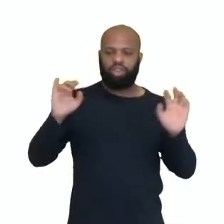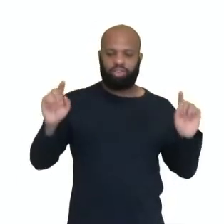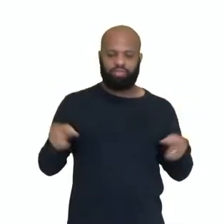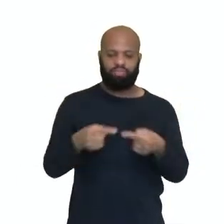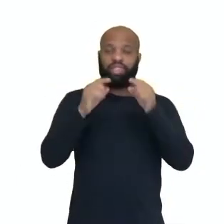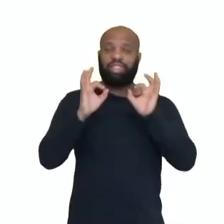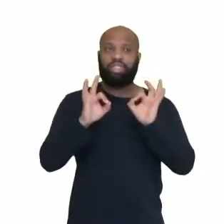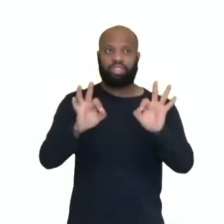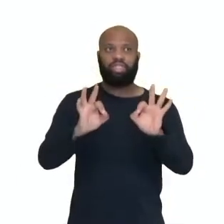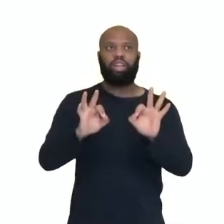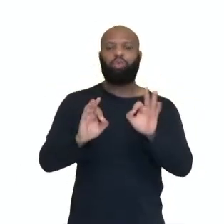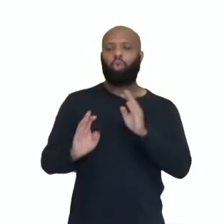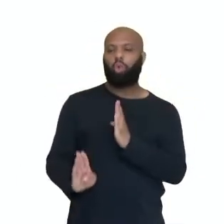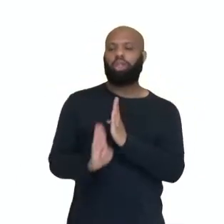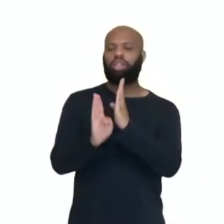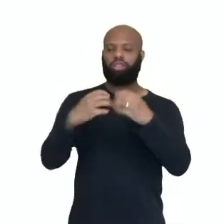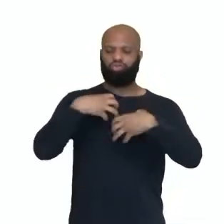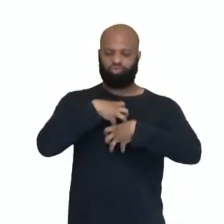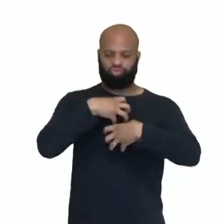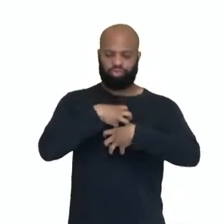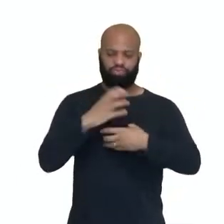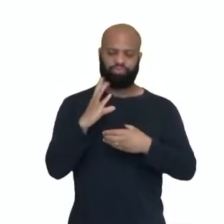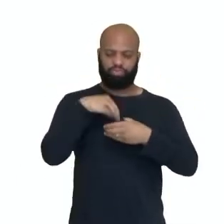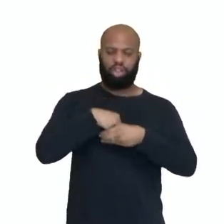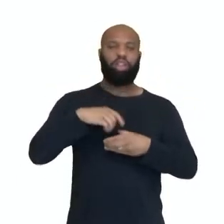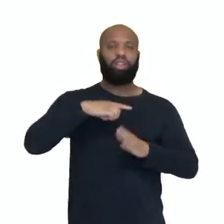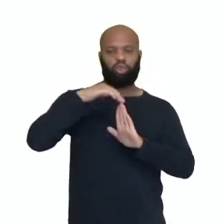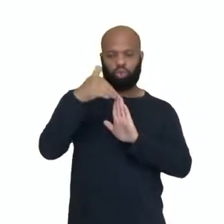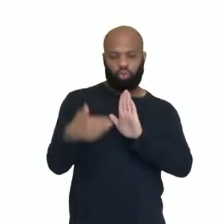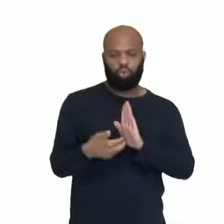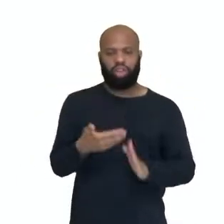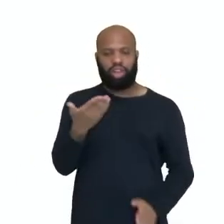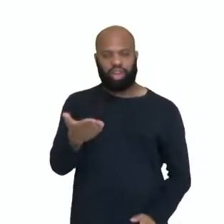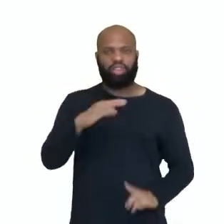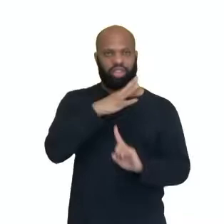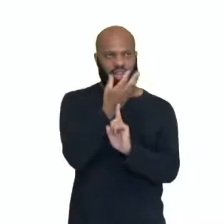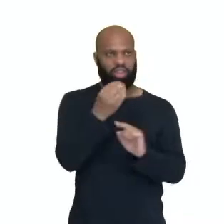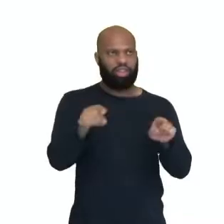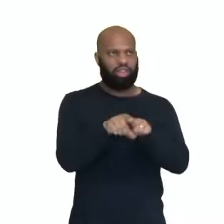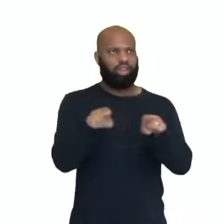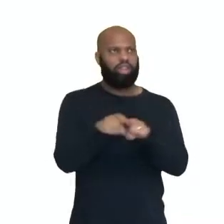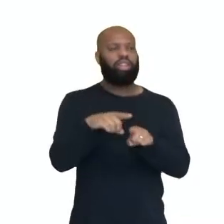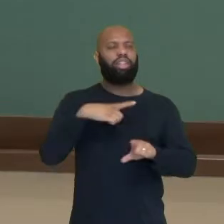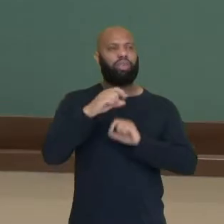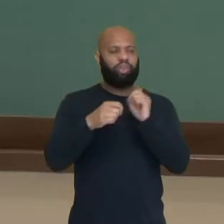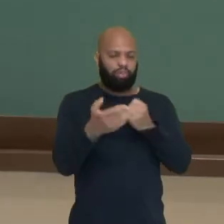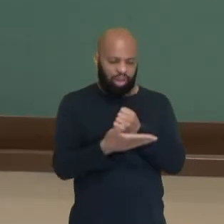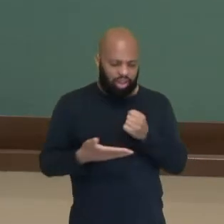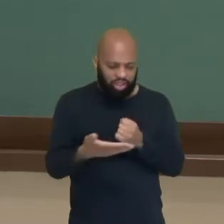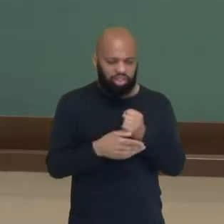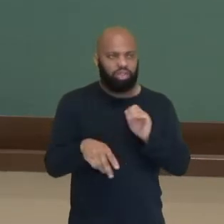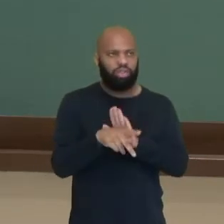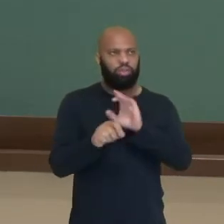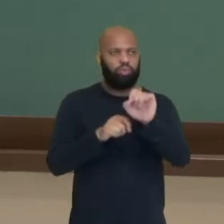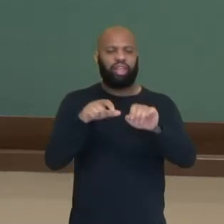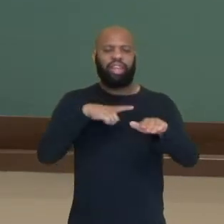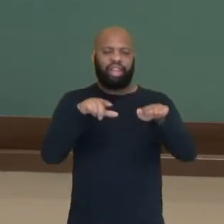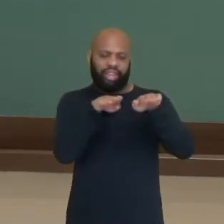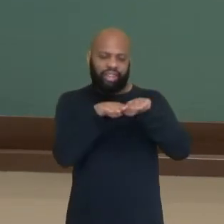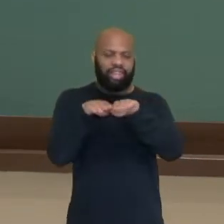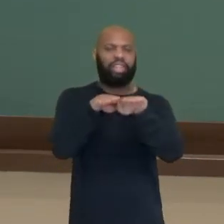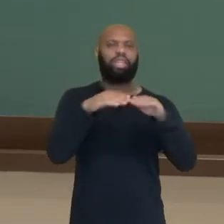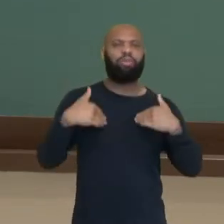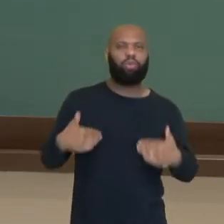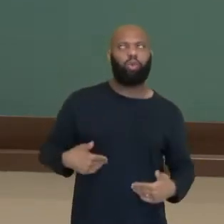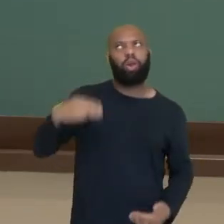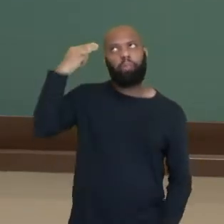descobrirem-se a si próprios. Como eu falei, todas essas artes marciais, então, que estão mais pautadas na questão do equilíbrio, corpo,